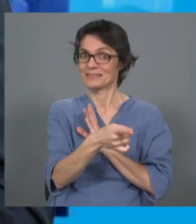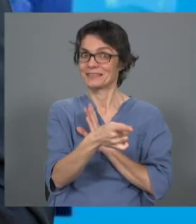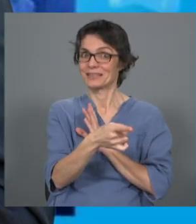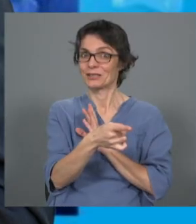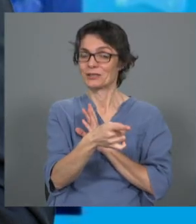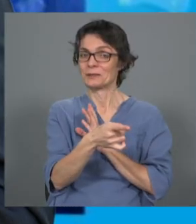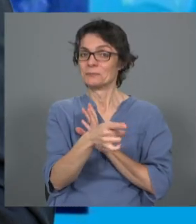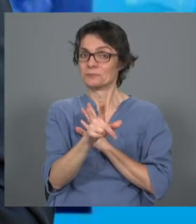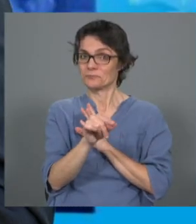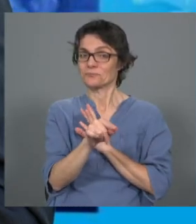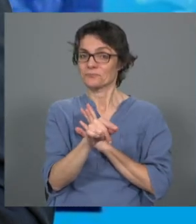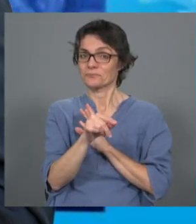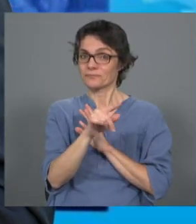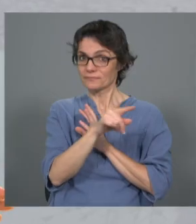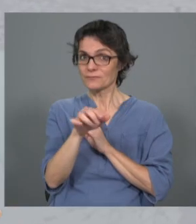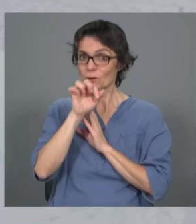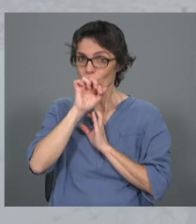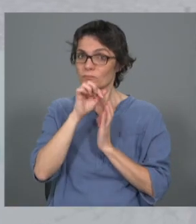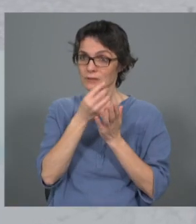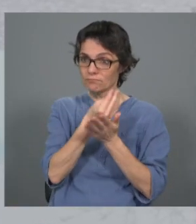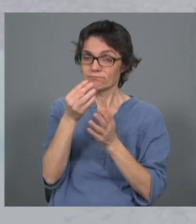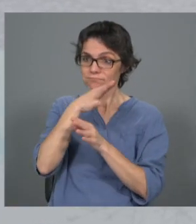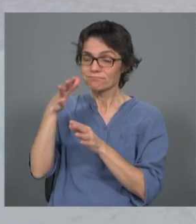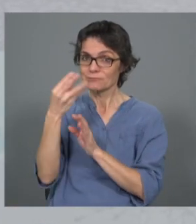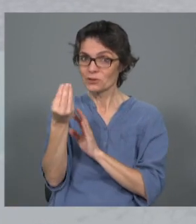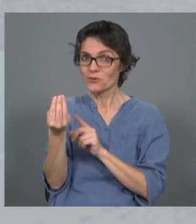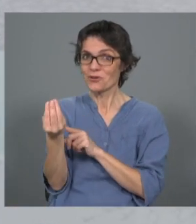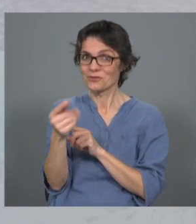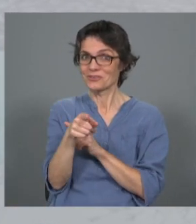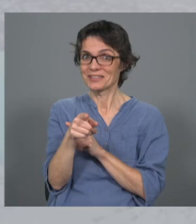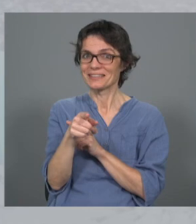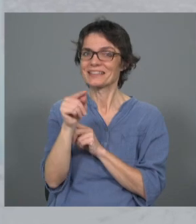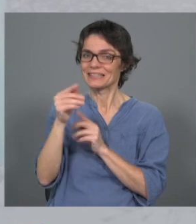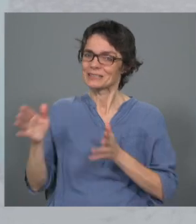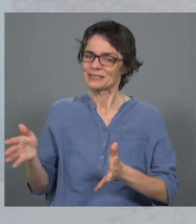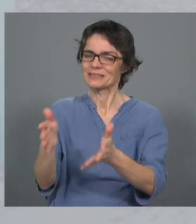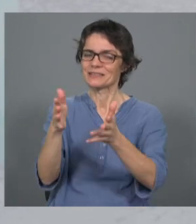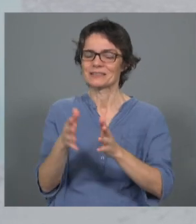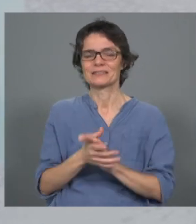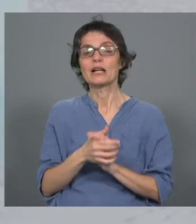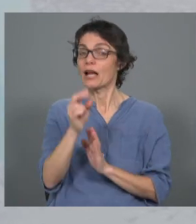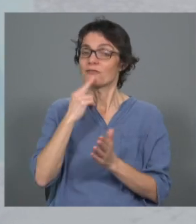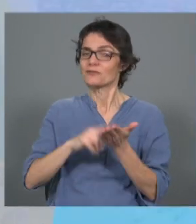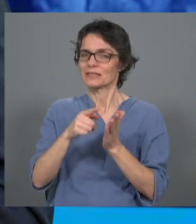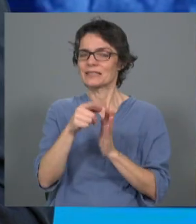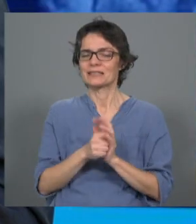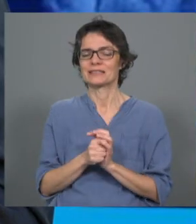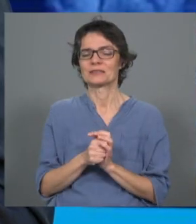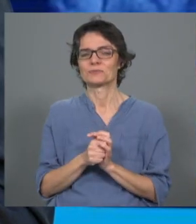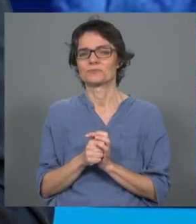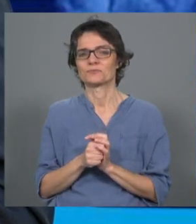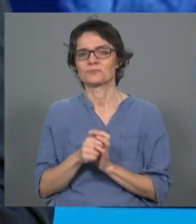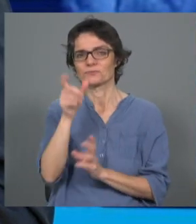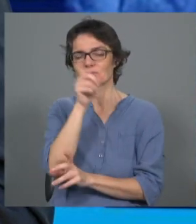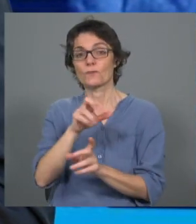dirige particularmente também a estes, tem em conta estes jovens. Exatamente. Que fazem este caminho de igreja. É uma nota muito, muito